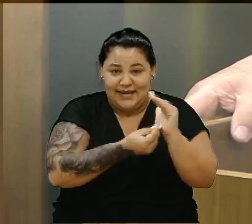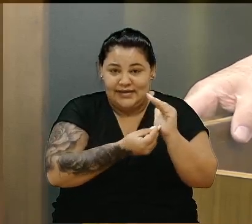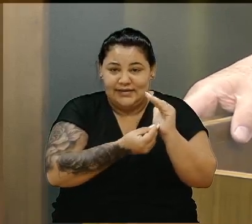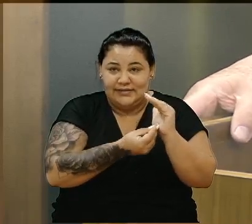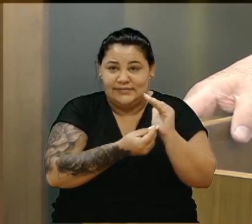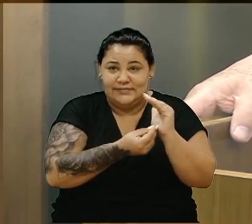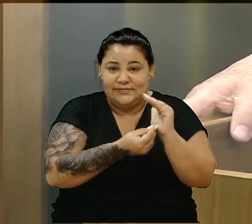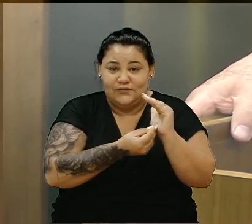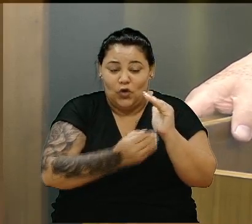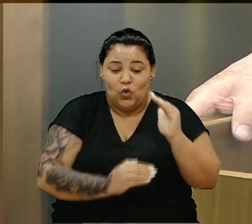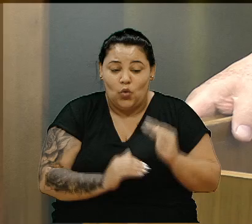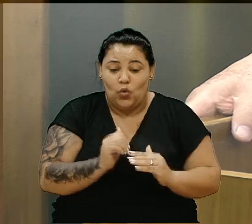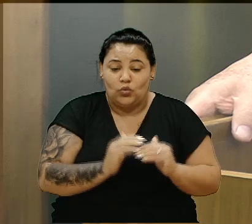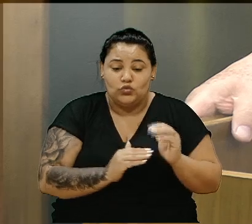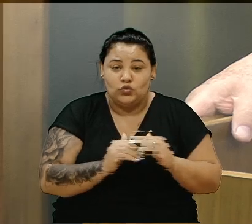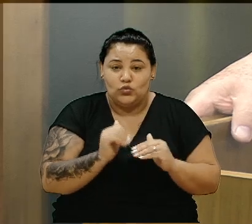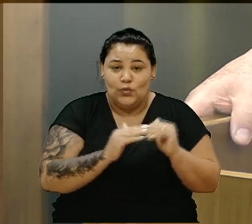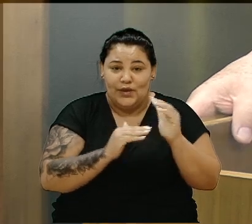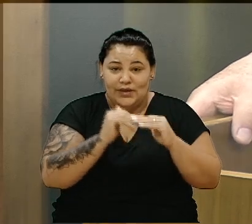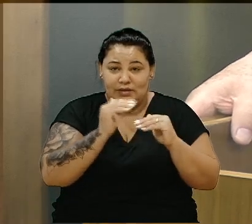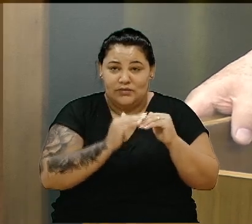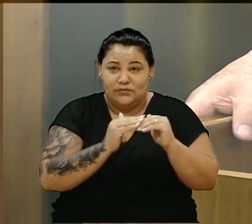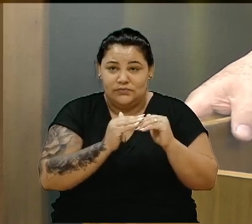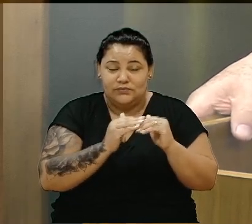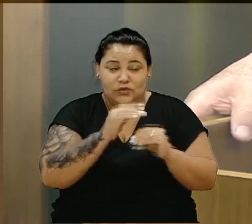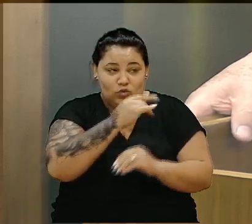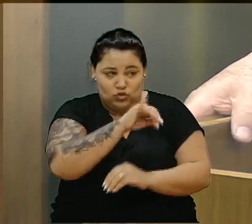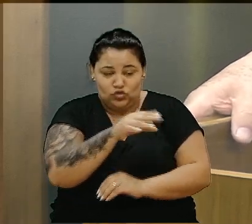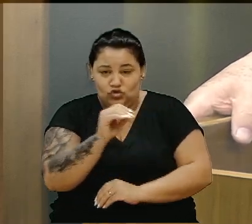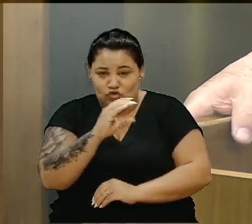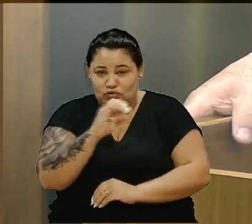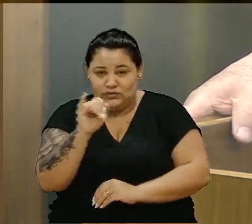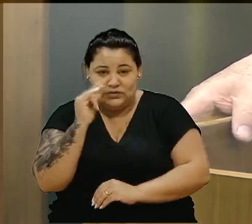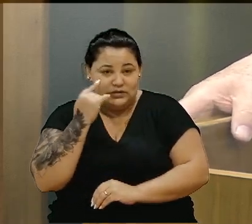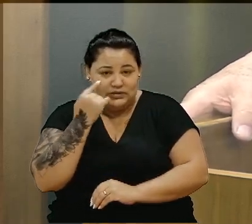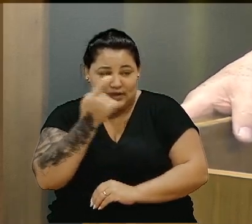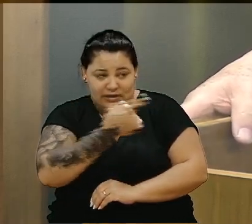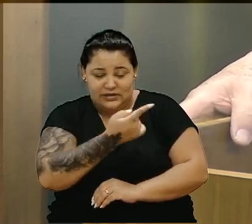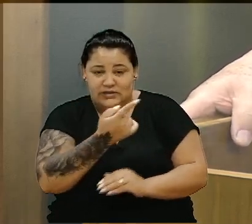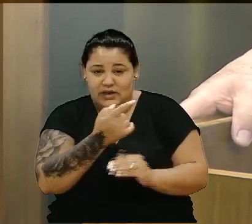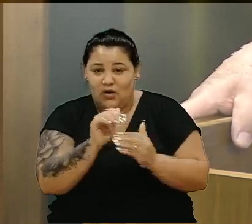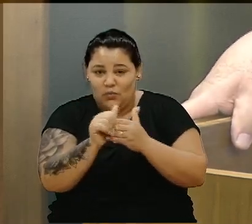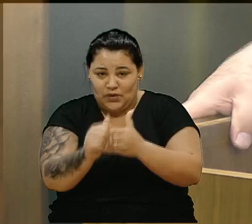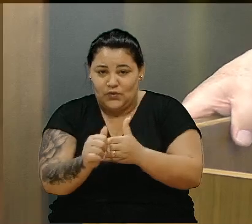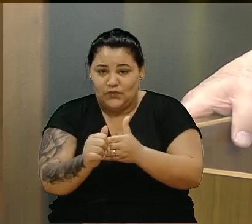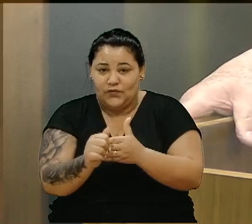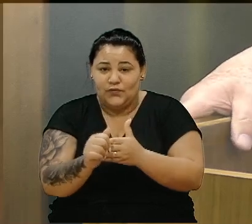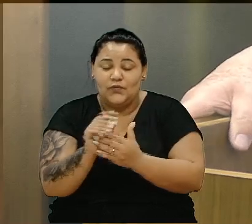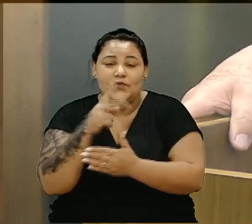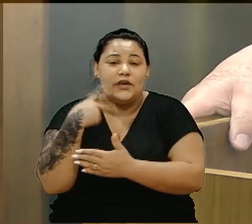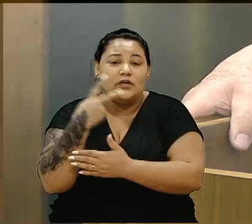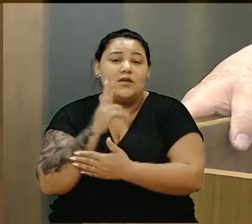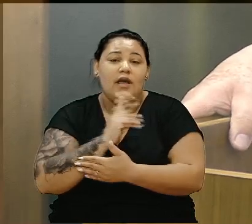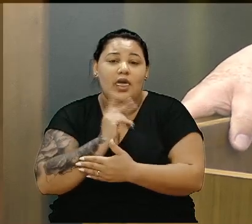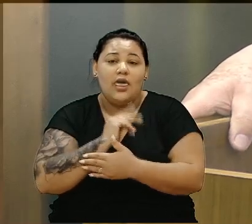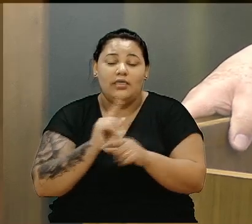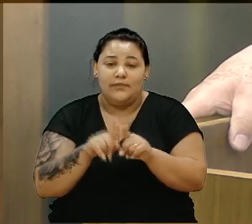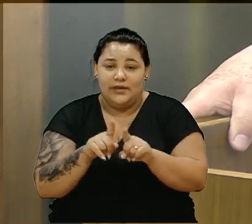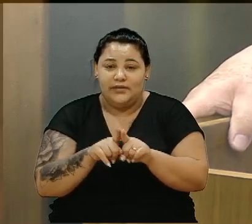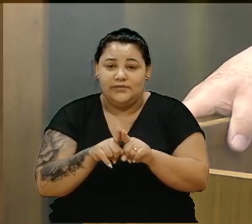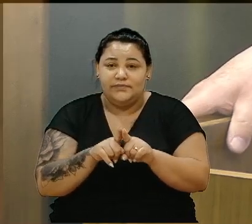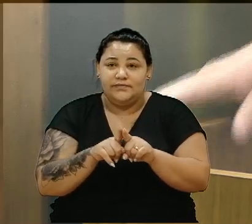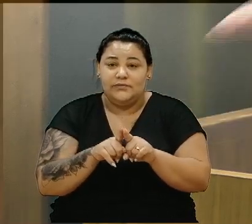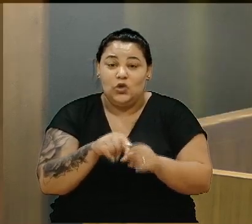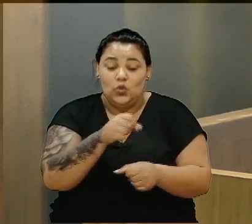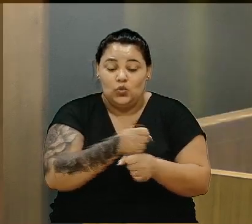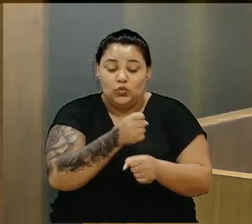foi construída, o Jô está aí, acompanhou, inclusive, à época, né, vereador Renato e outros,